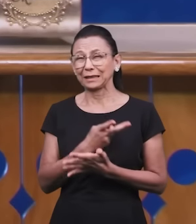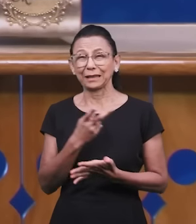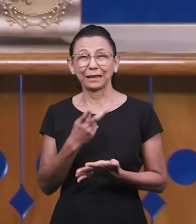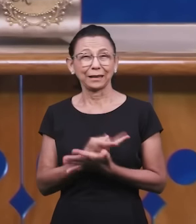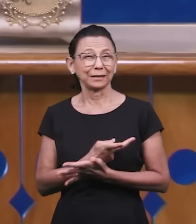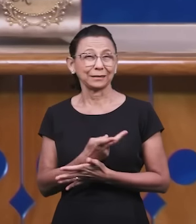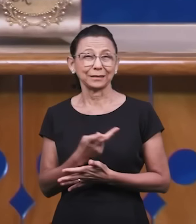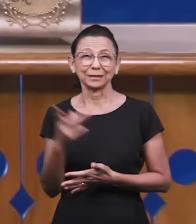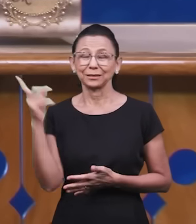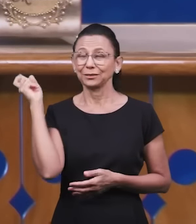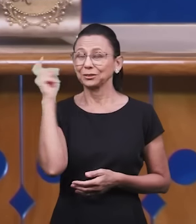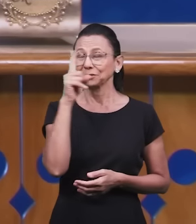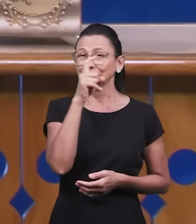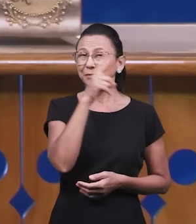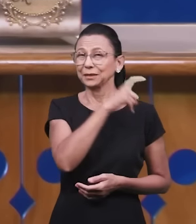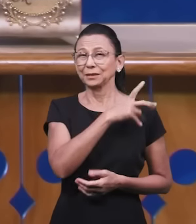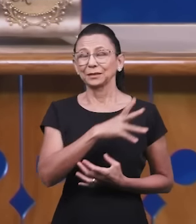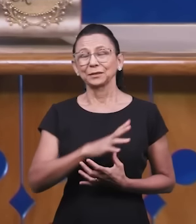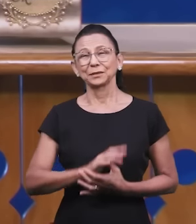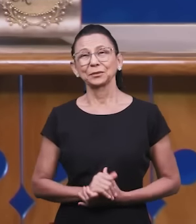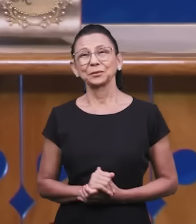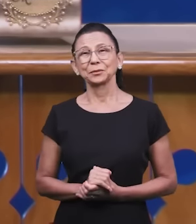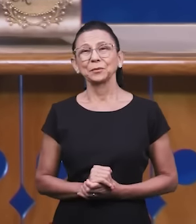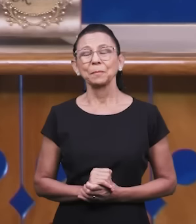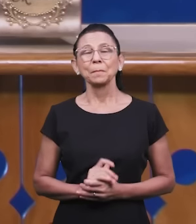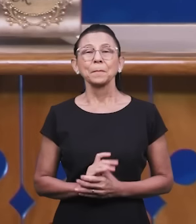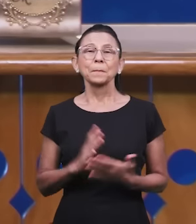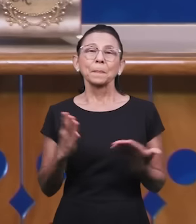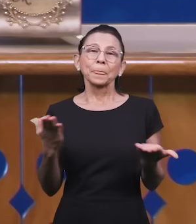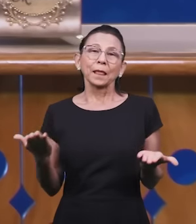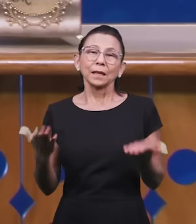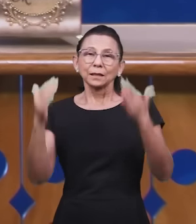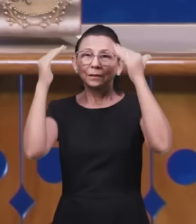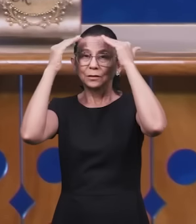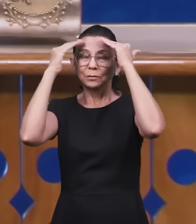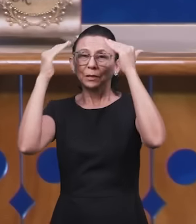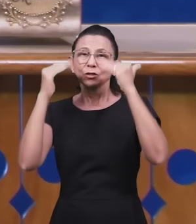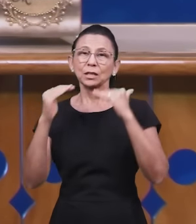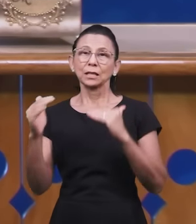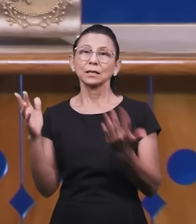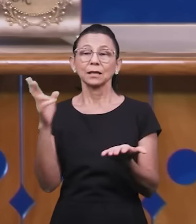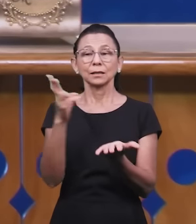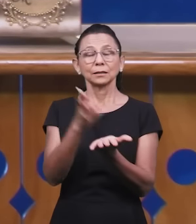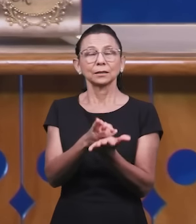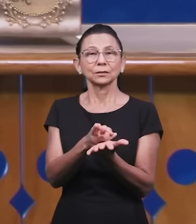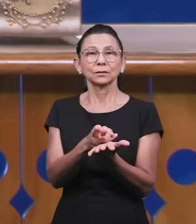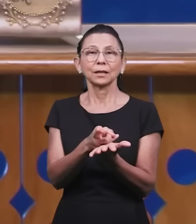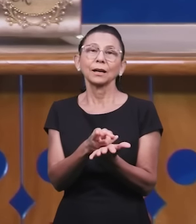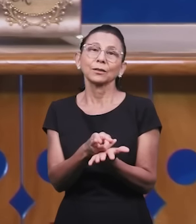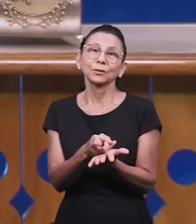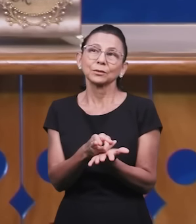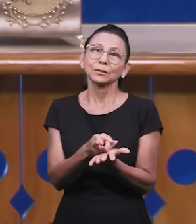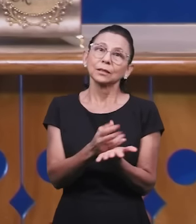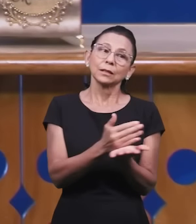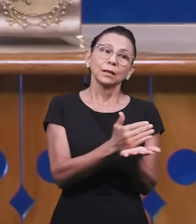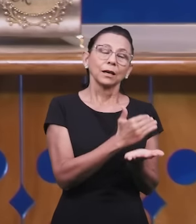escolha. E a morte traz exatamente à vida do homem os